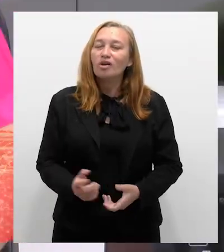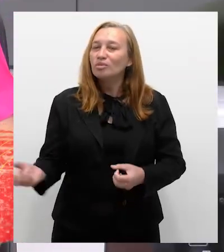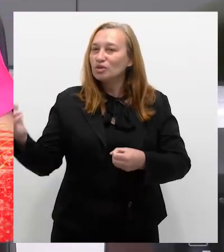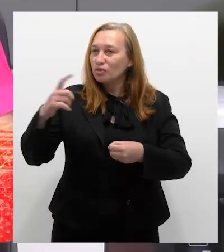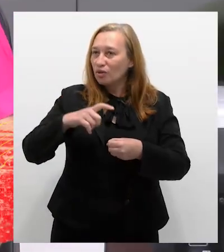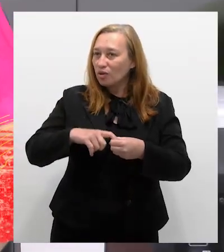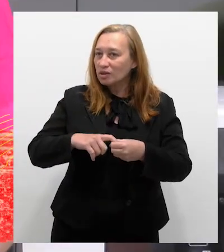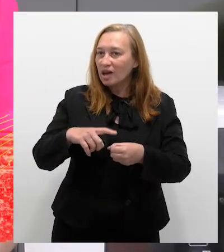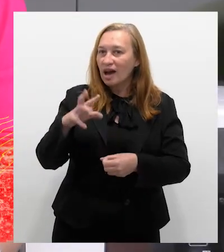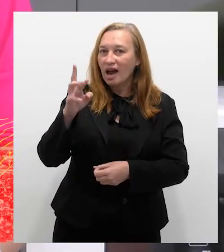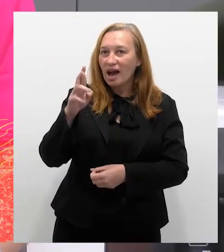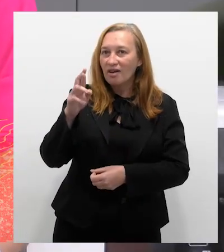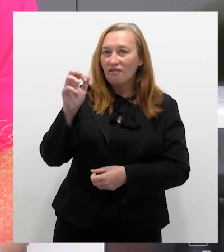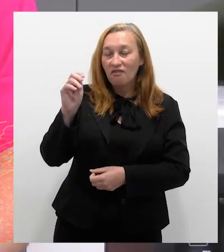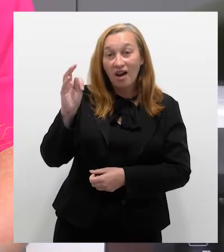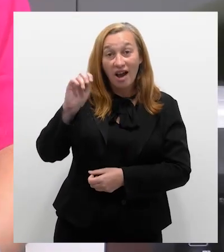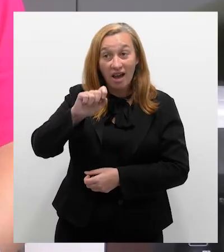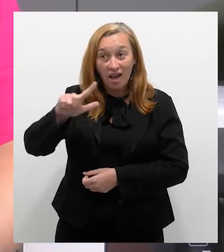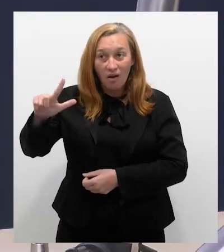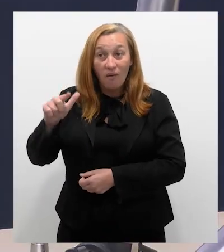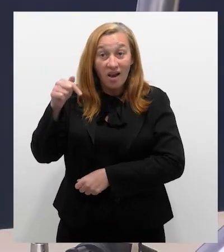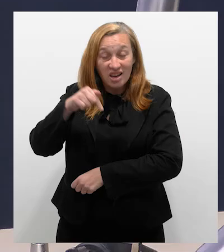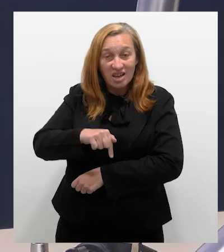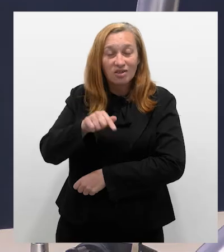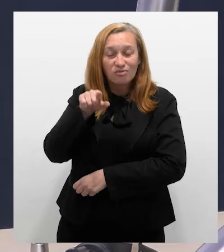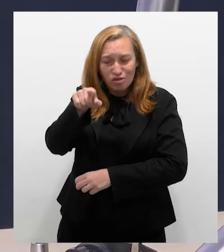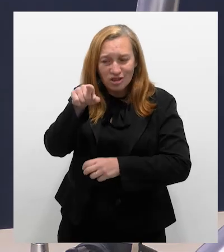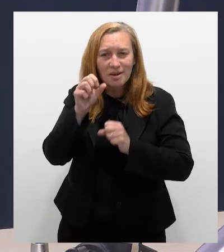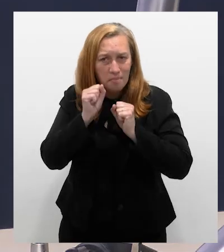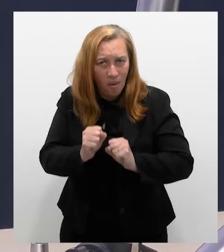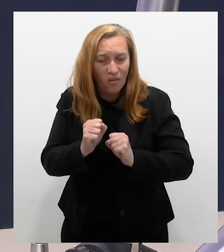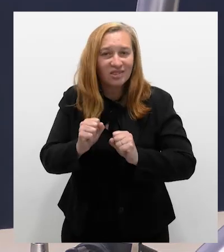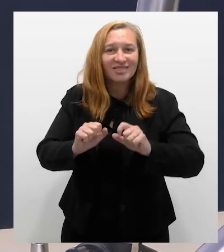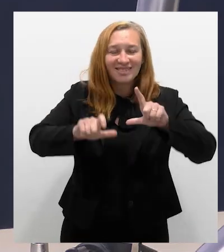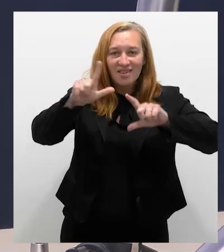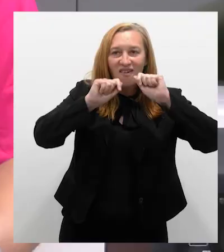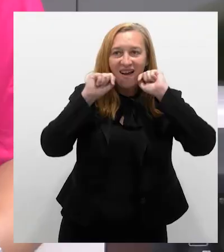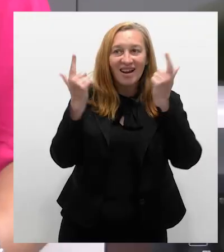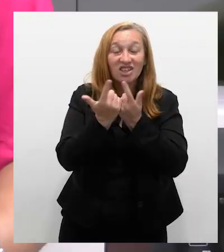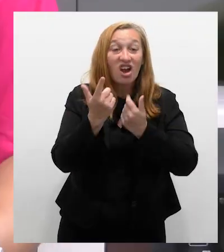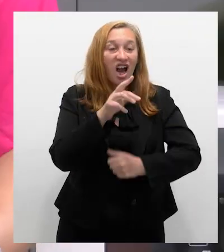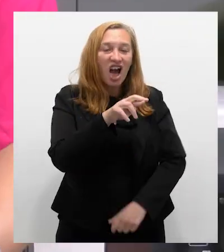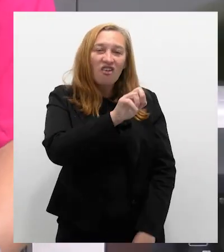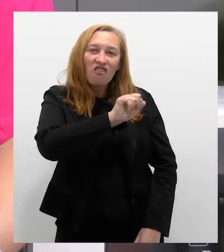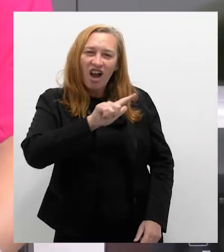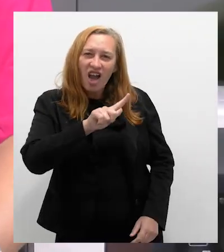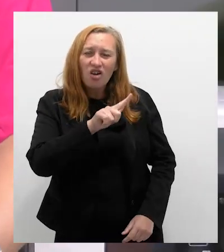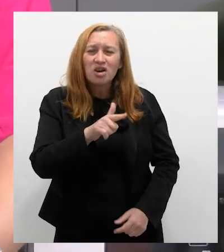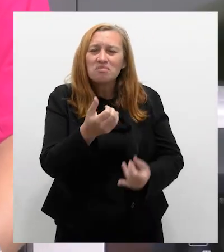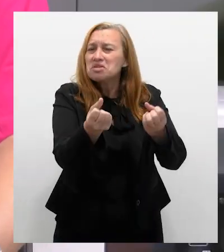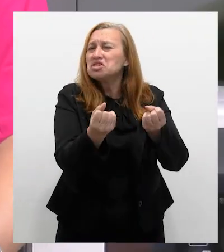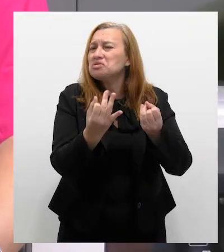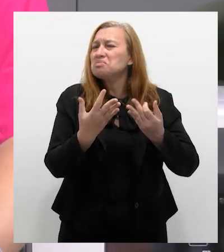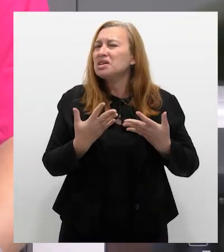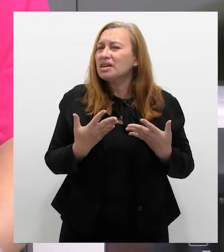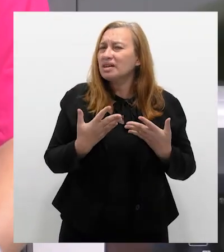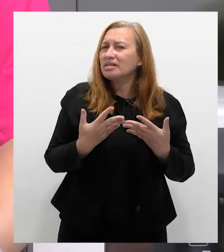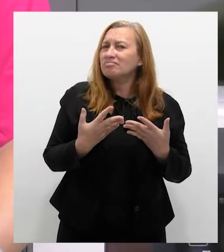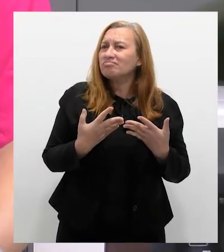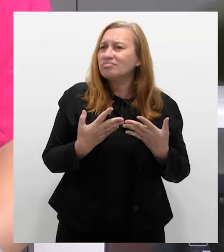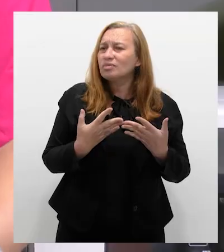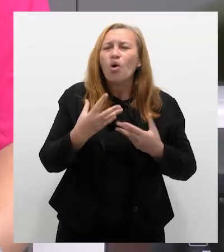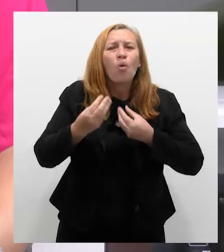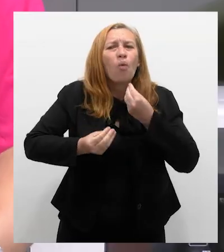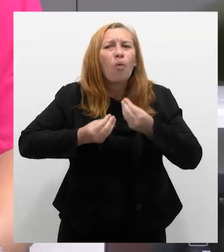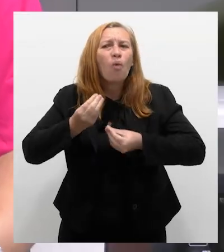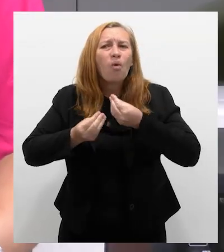Estamos de volta com o Rafael Broco aqui no Você Pode, na TV Alerj. E, Rafael, me explica o seguinte,